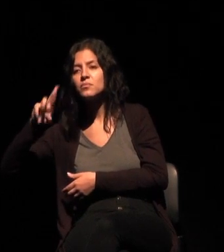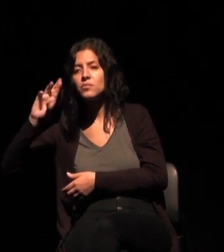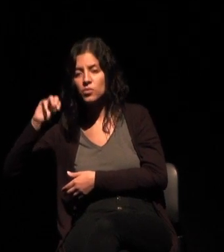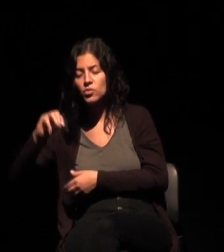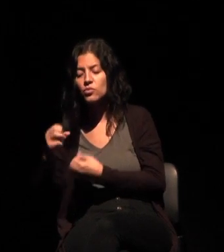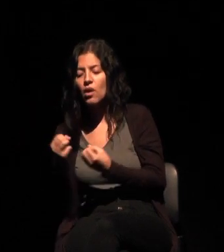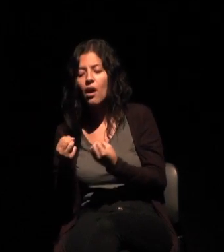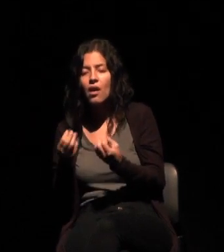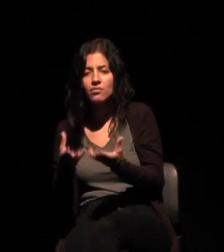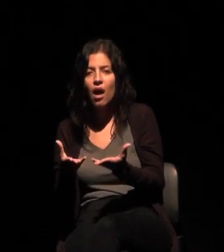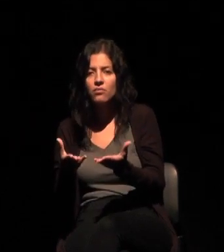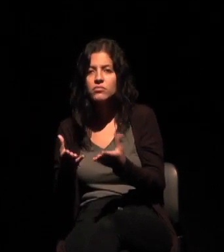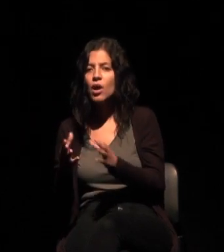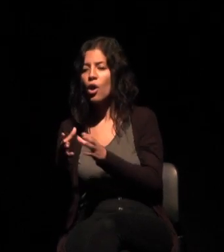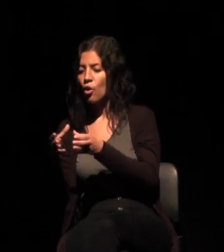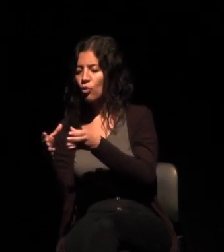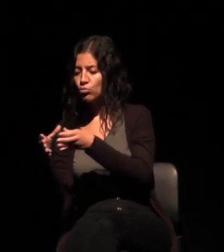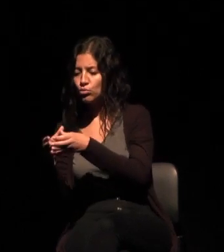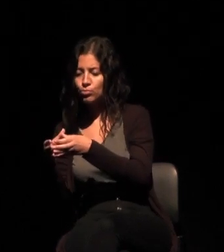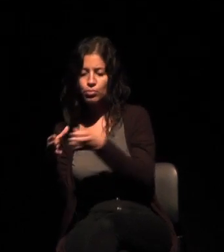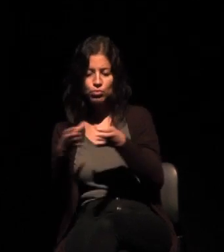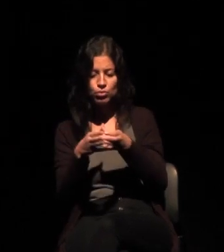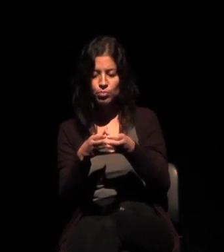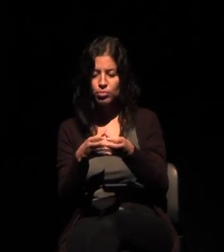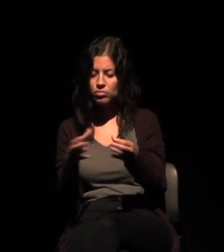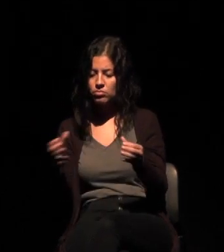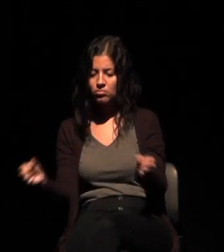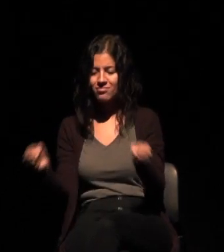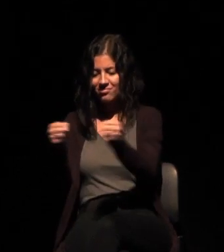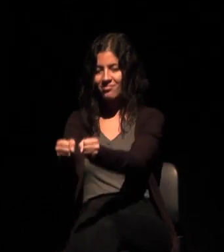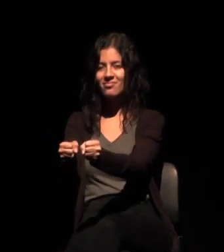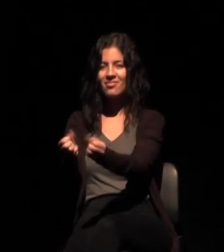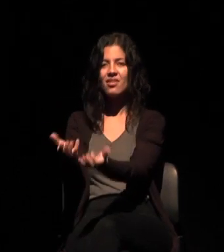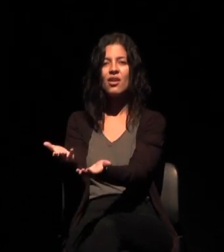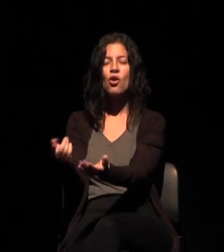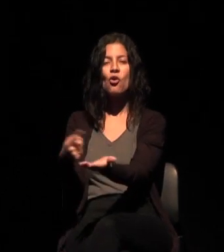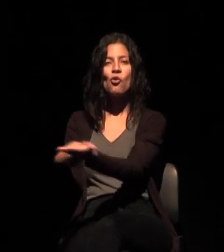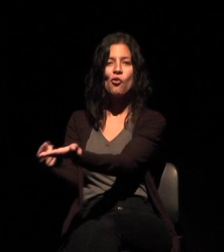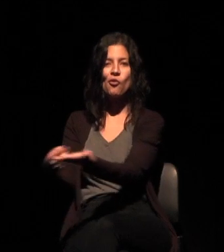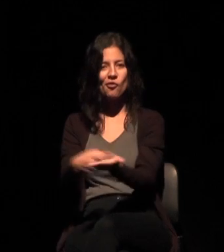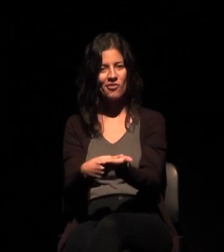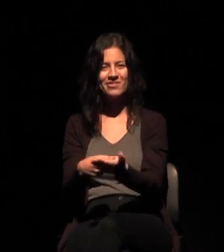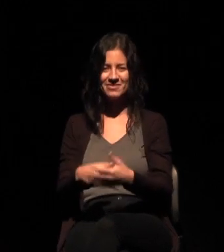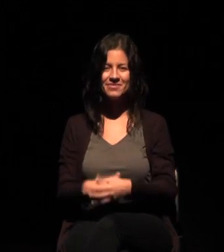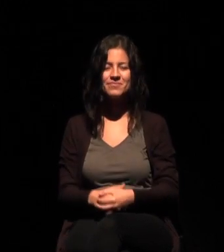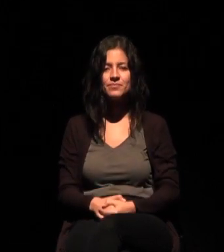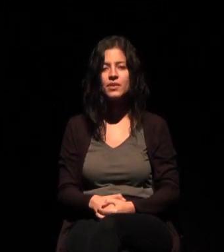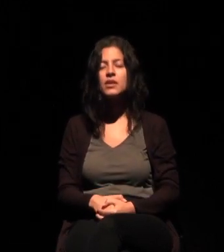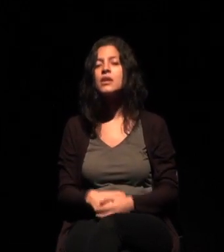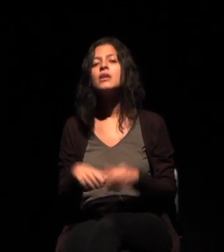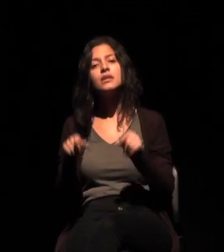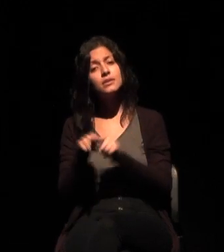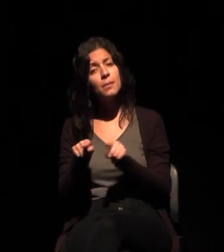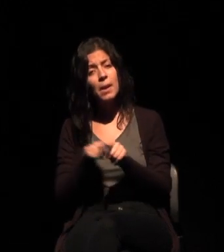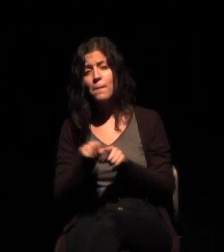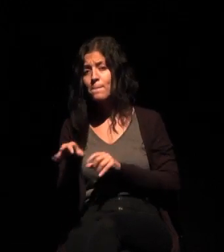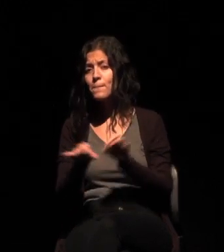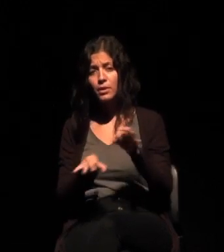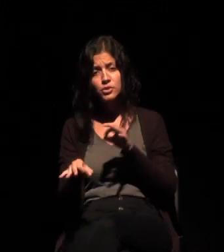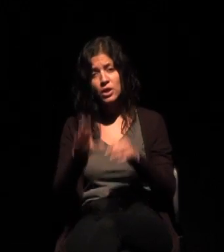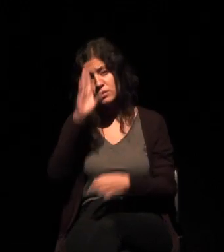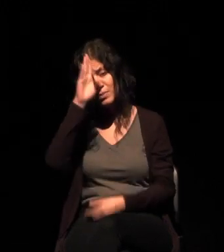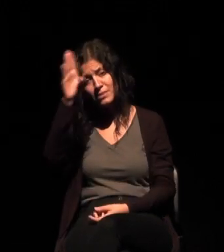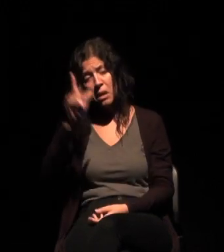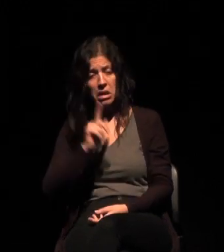próximas desses grupos de investigação e ajudarmos não via tanta comoção com a universidade e finalmente projectos âncora que são projetos que